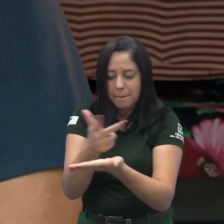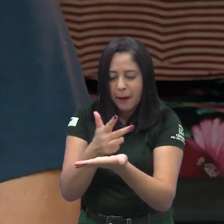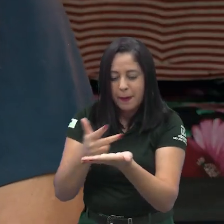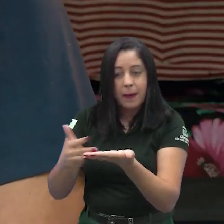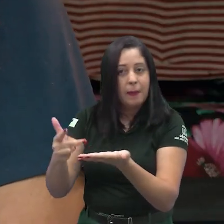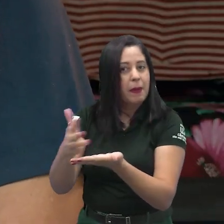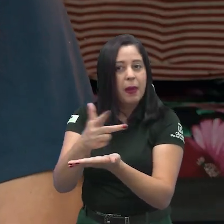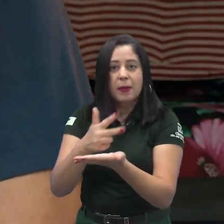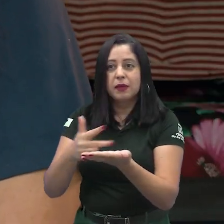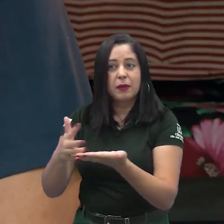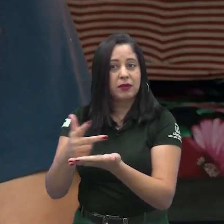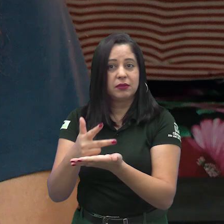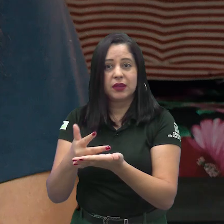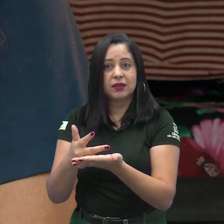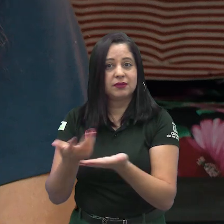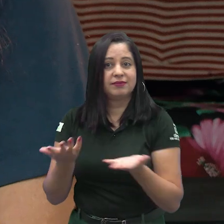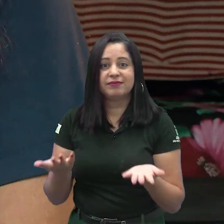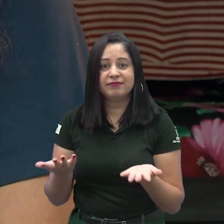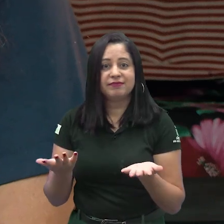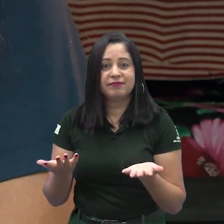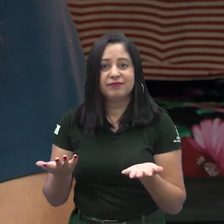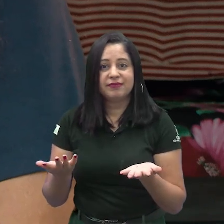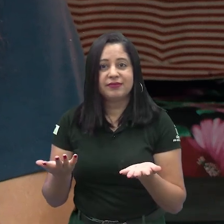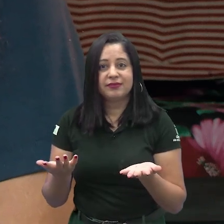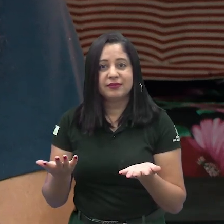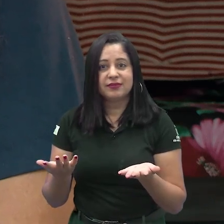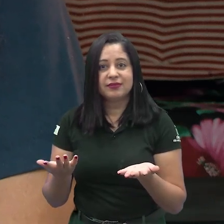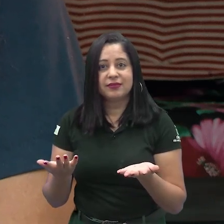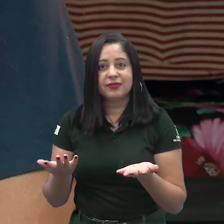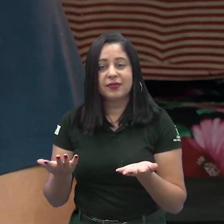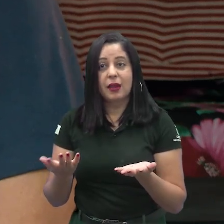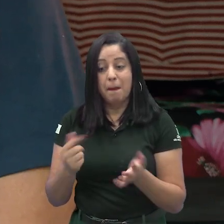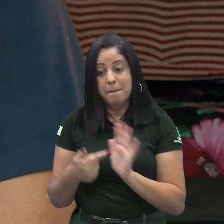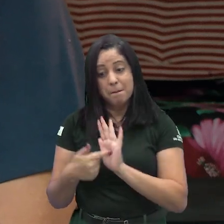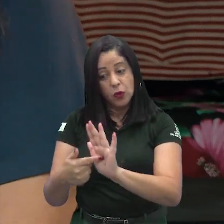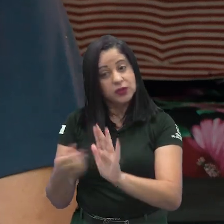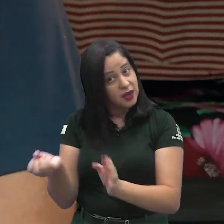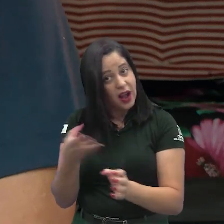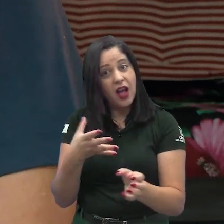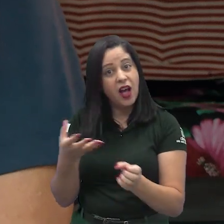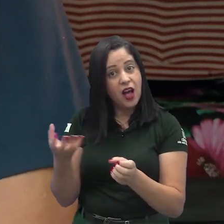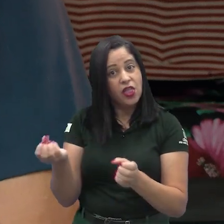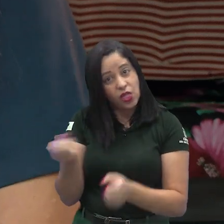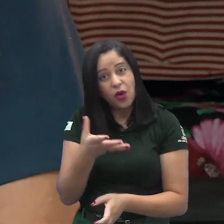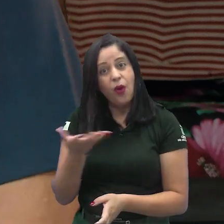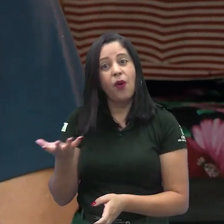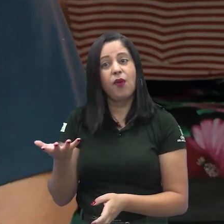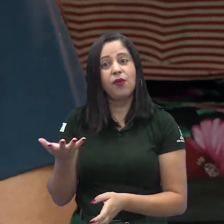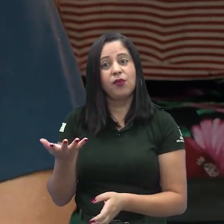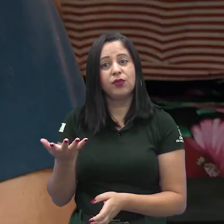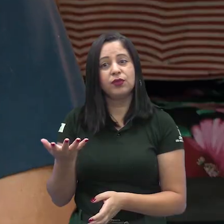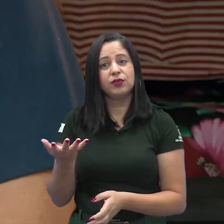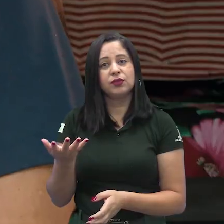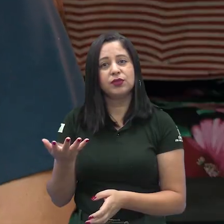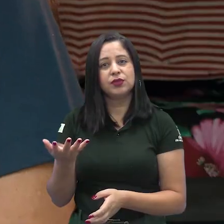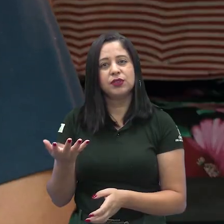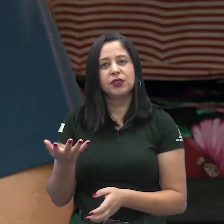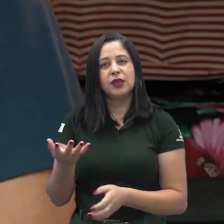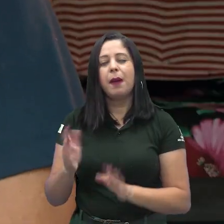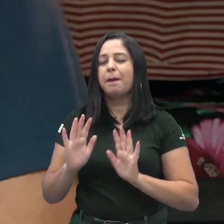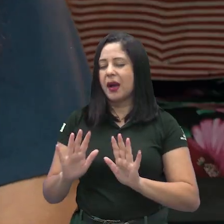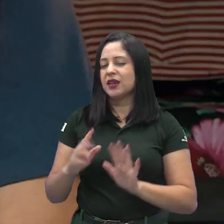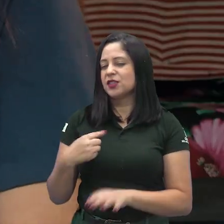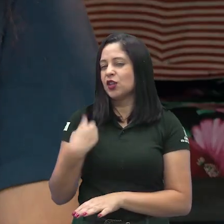qualquer coisa, assim. Pô, vamos... Que venha um novo, mas que a gente dá uma melhoradinha, a gente coloca